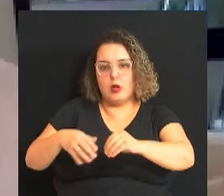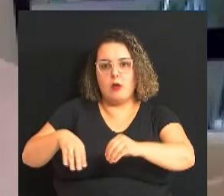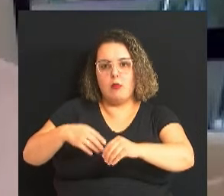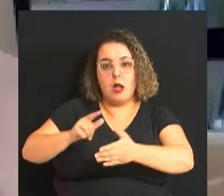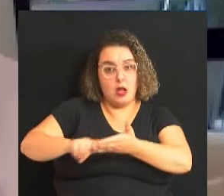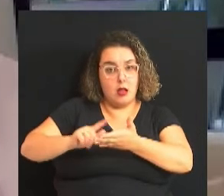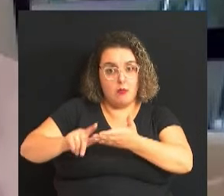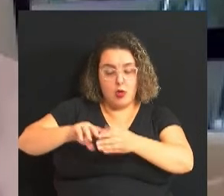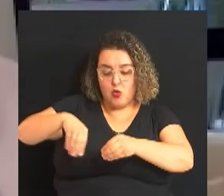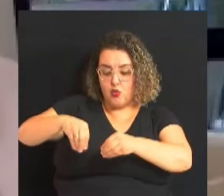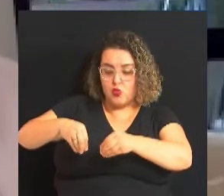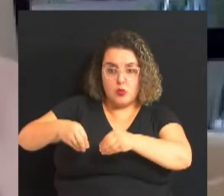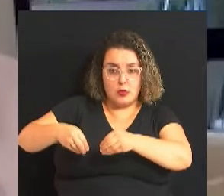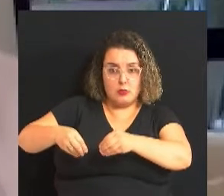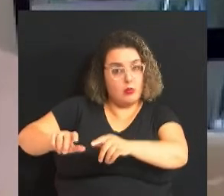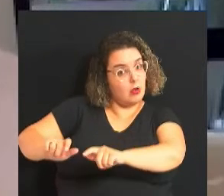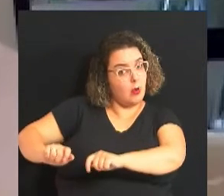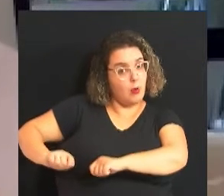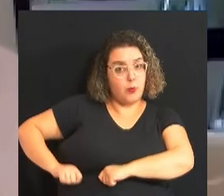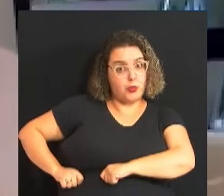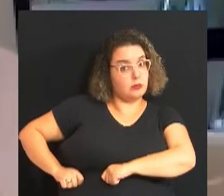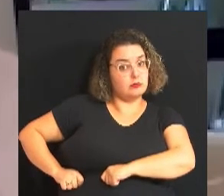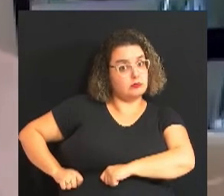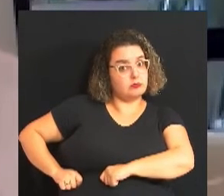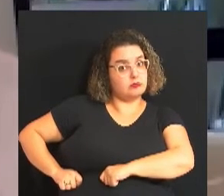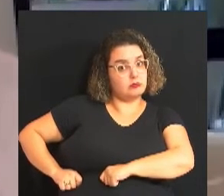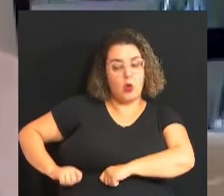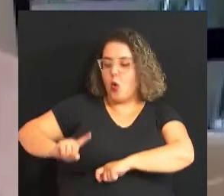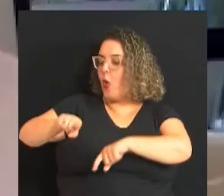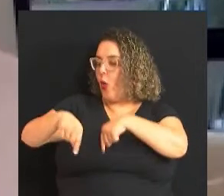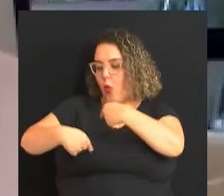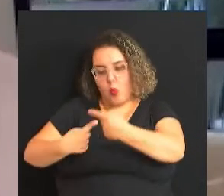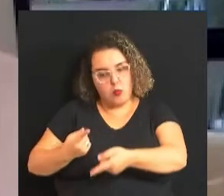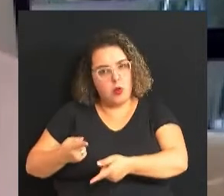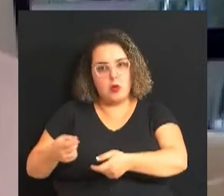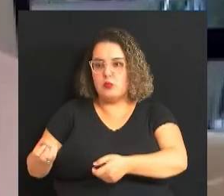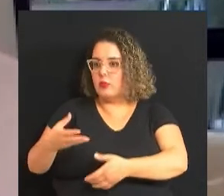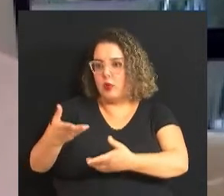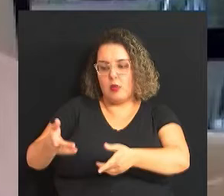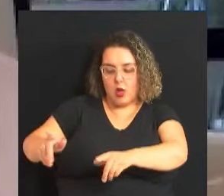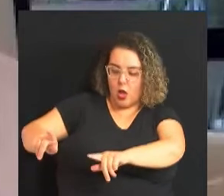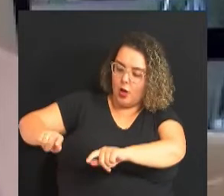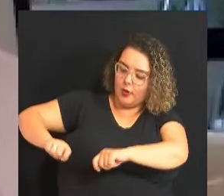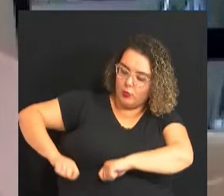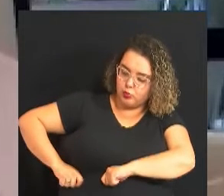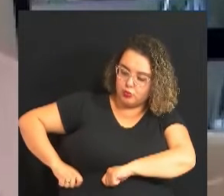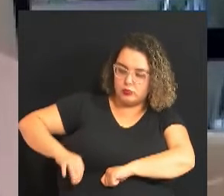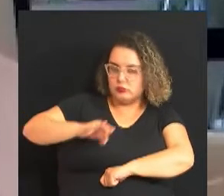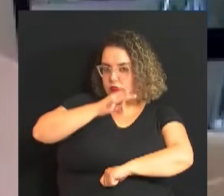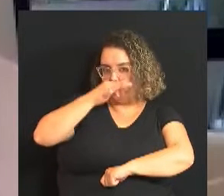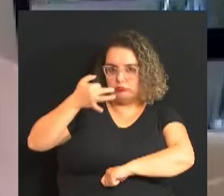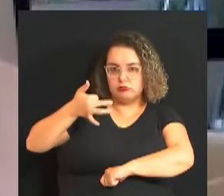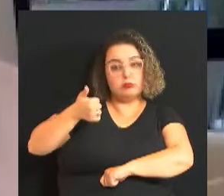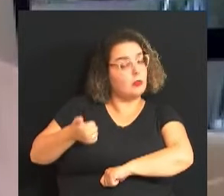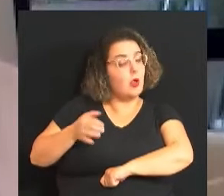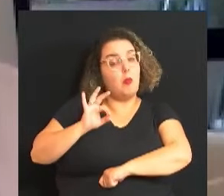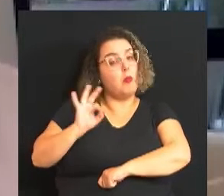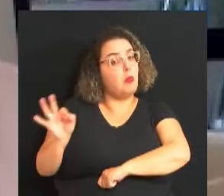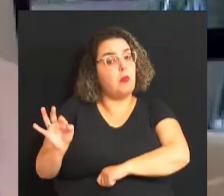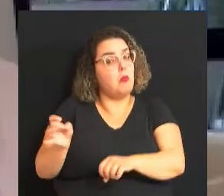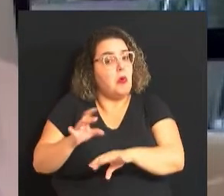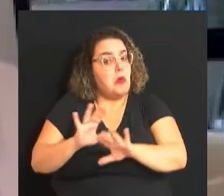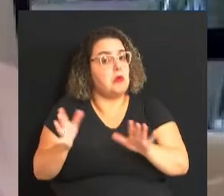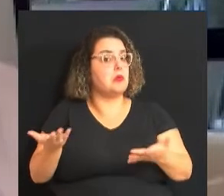da bolsinha e cola de novo. Ou pega uma outra bolsa novinha com a cola novinha em folha e cola novamente.